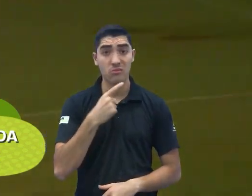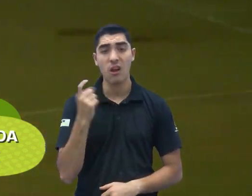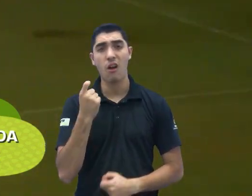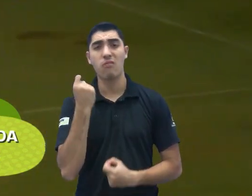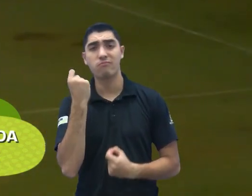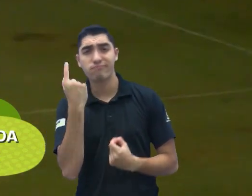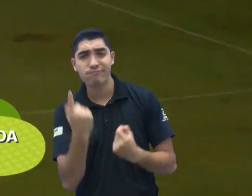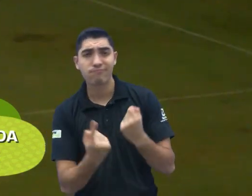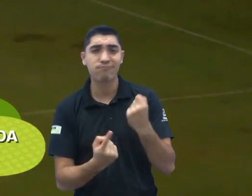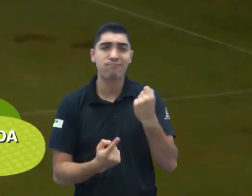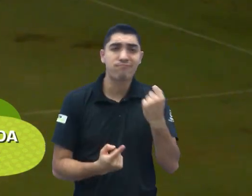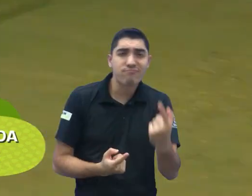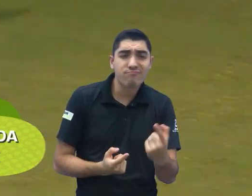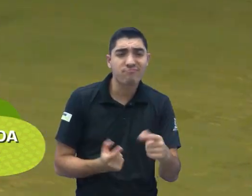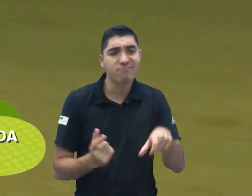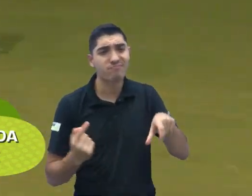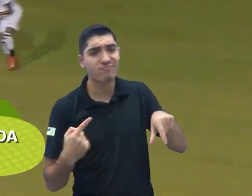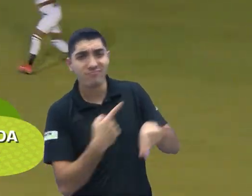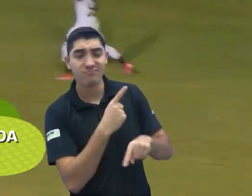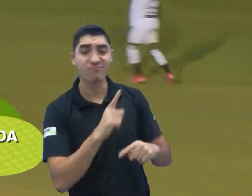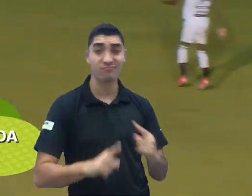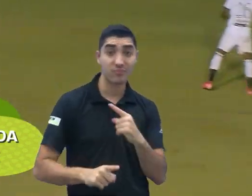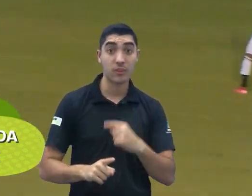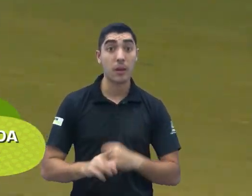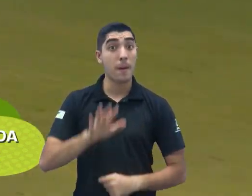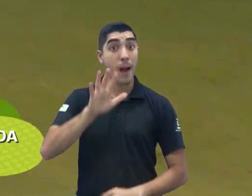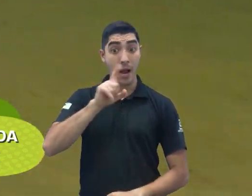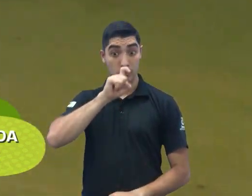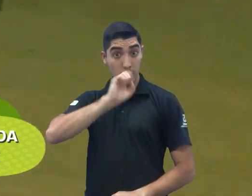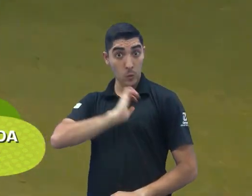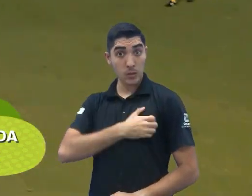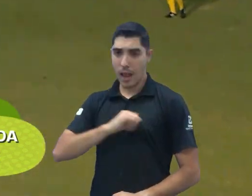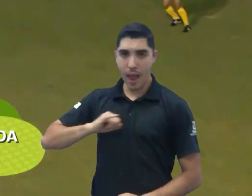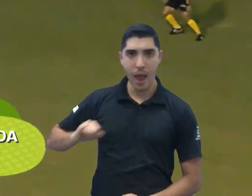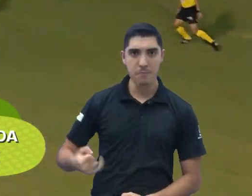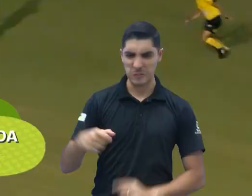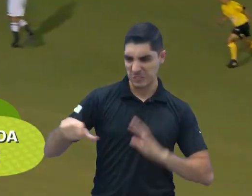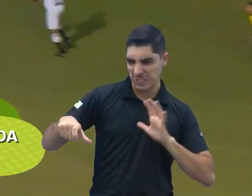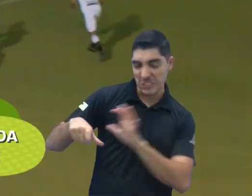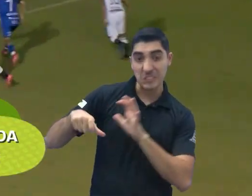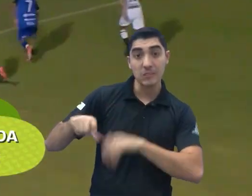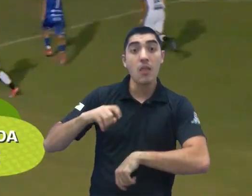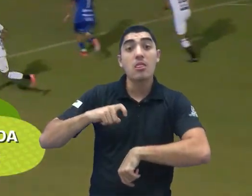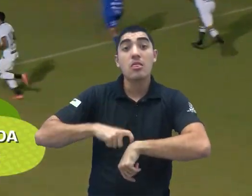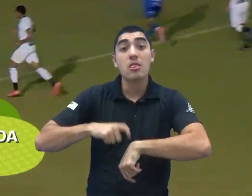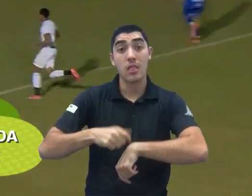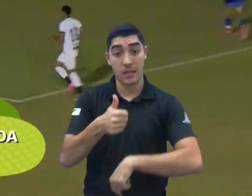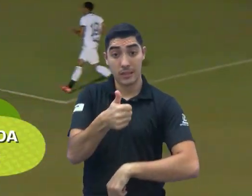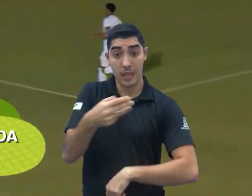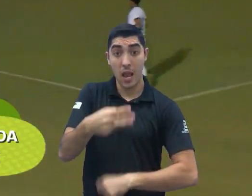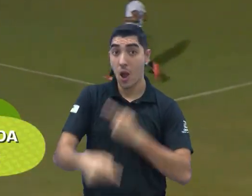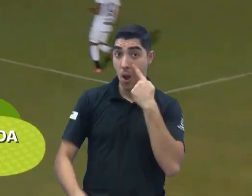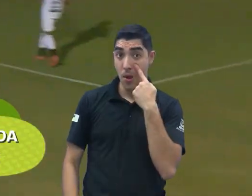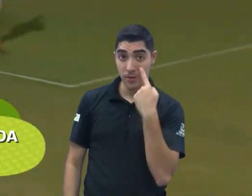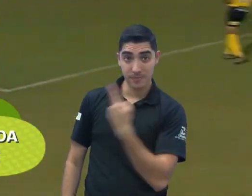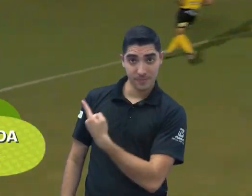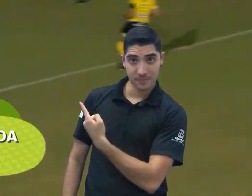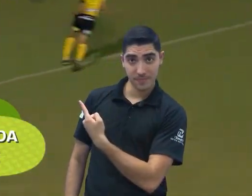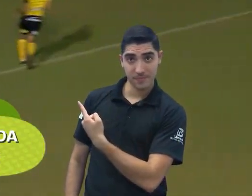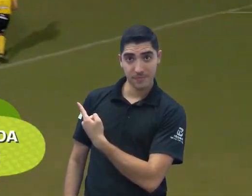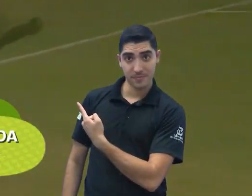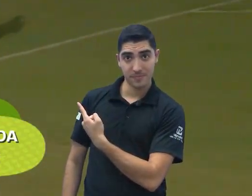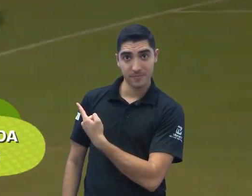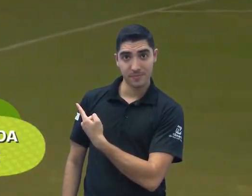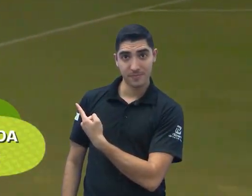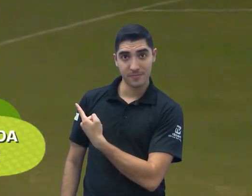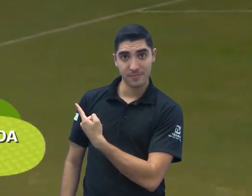parecia ter acabado. Então São José se lançou. Aos 13, Igor Cauê fez boa jogada individual.